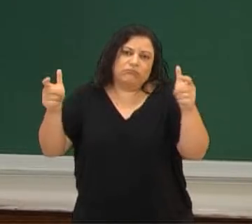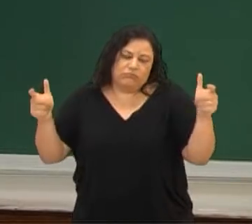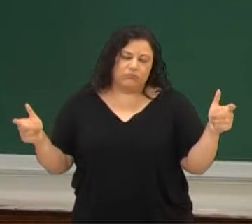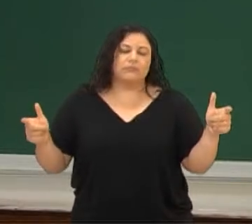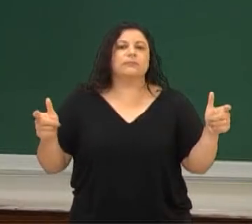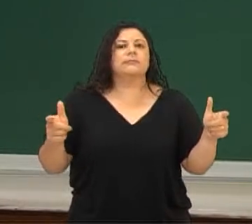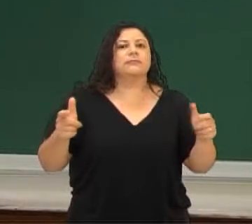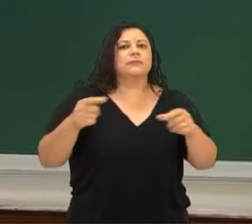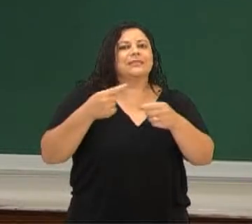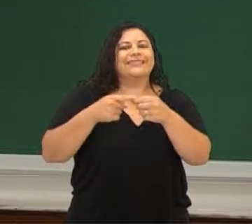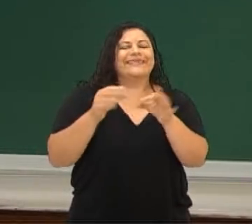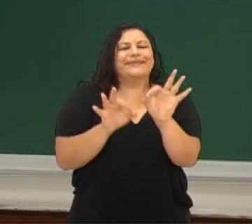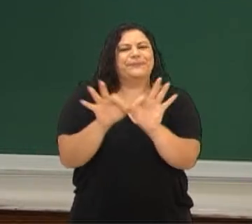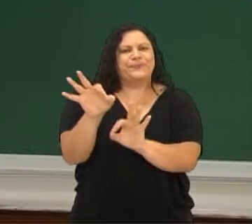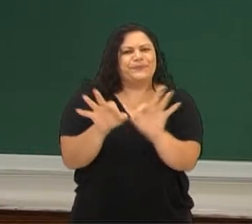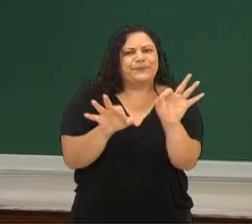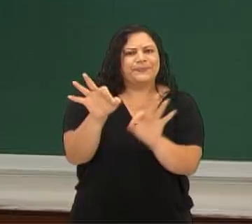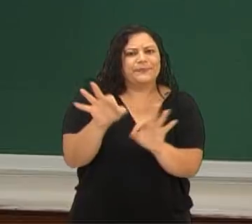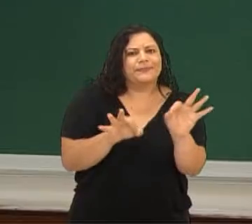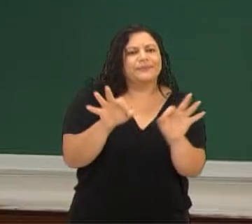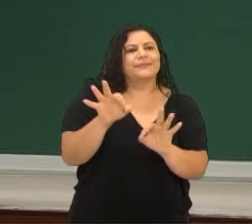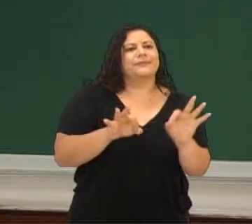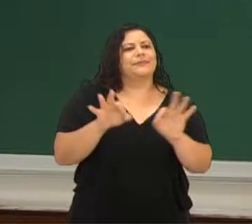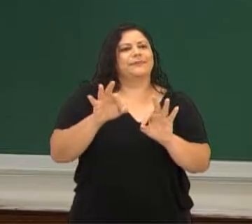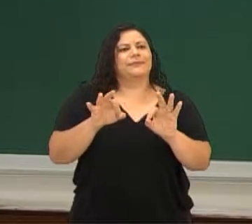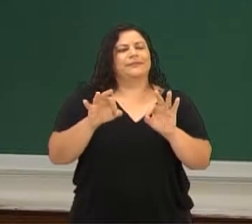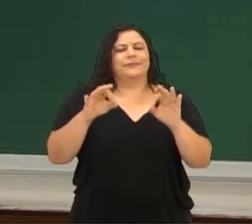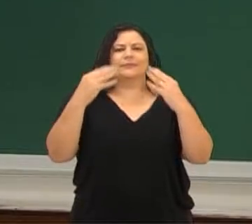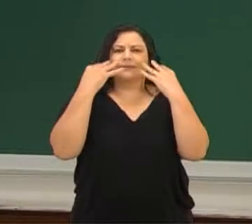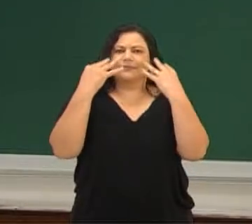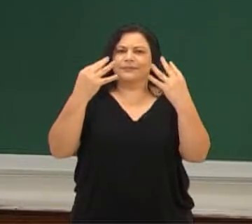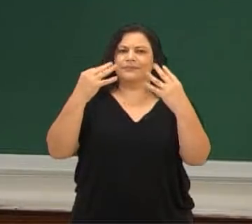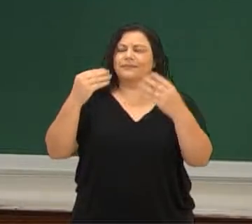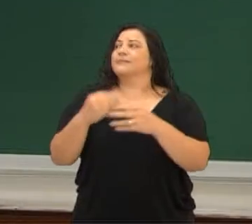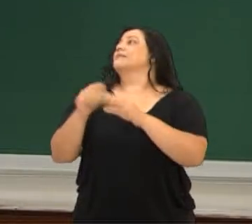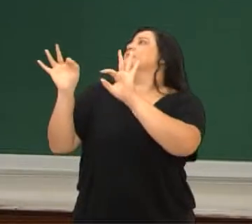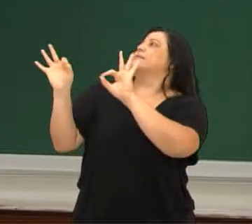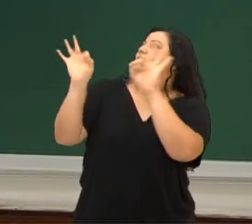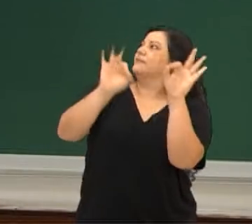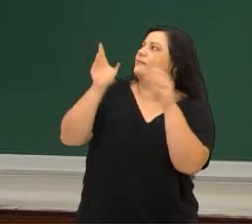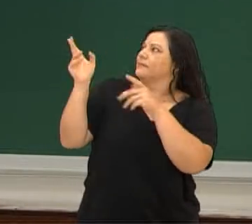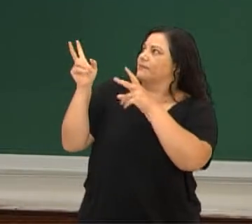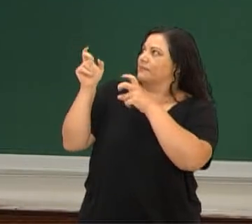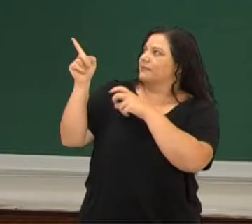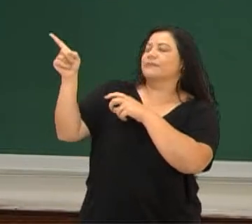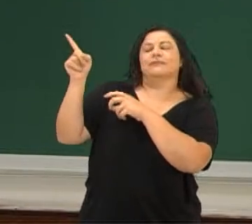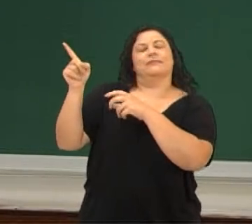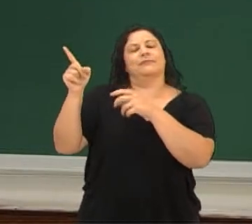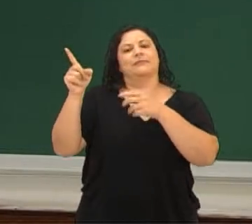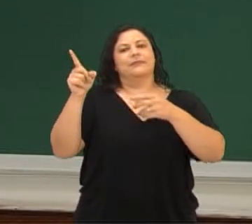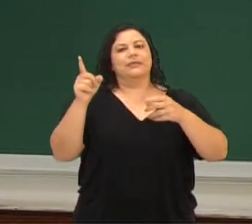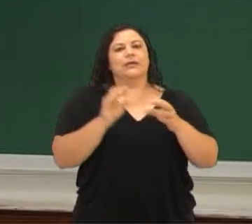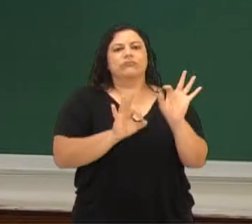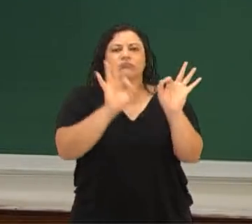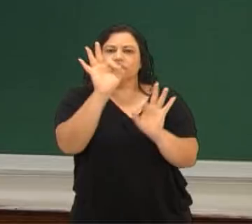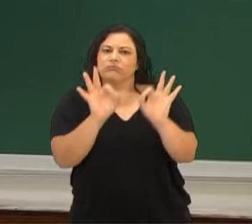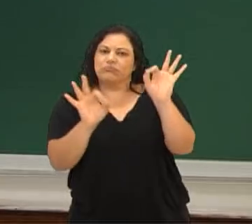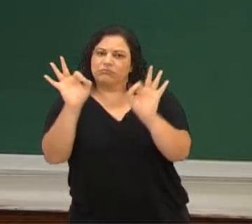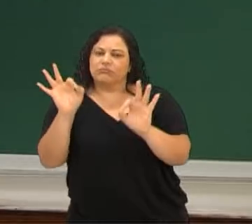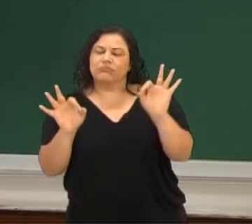cidade mais organizada da África. E a paisagem nos mostra, aí tem um equilíbrio entre o construído e o natural, né? Uma